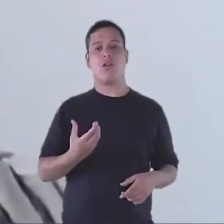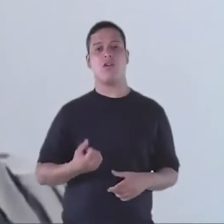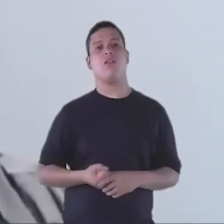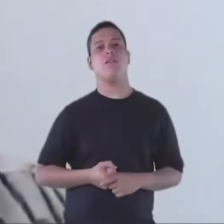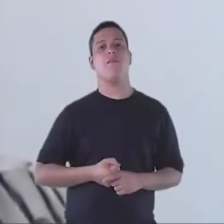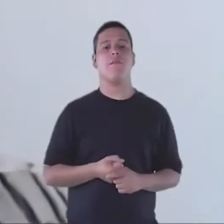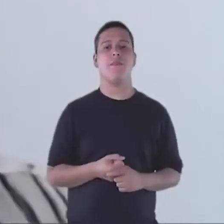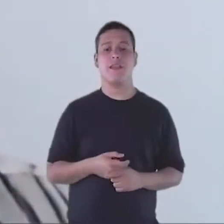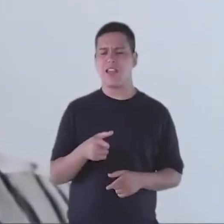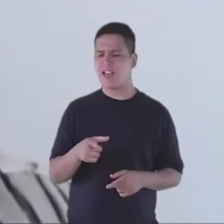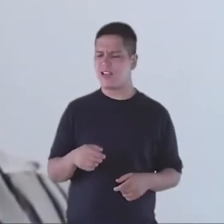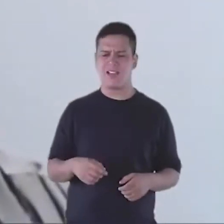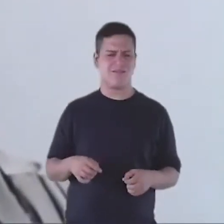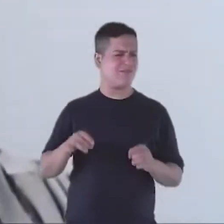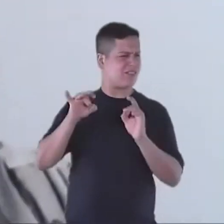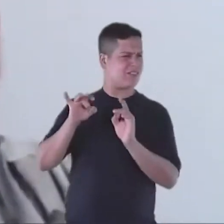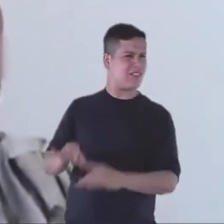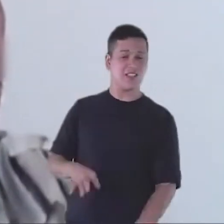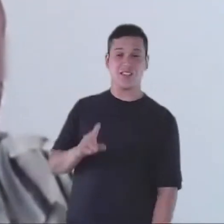E sua paixão